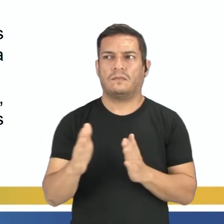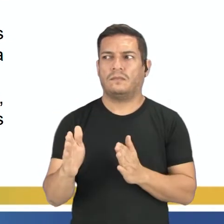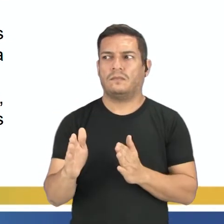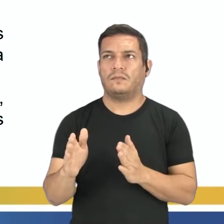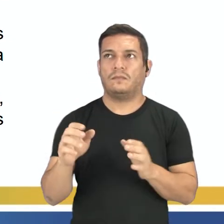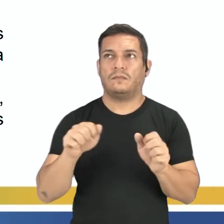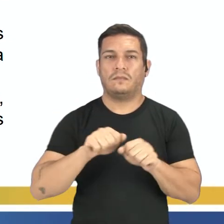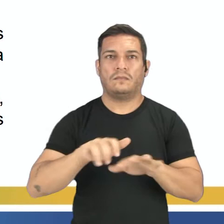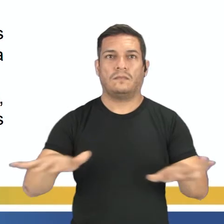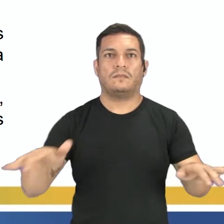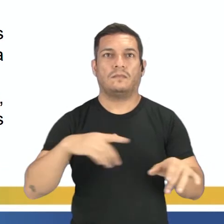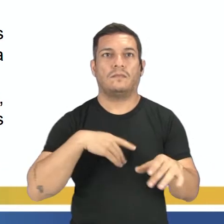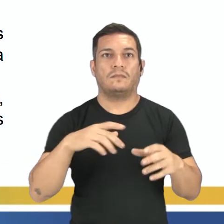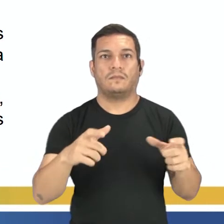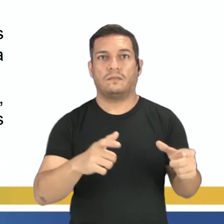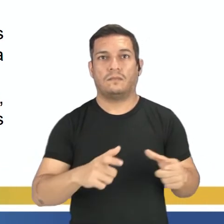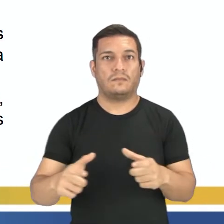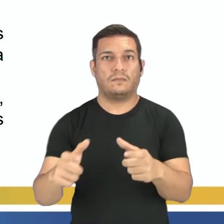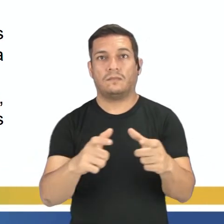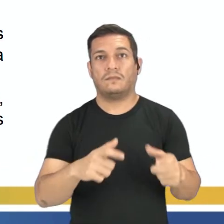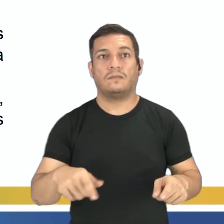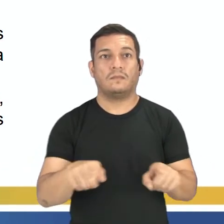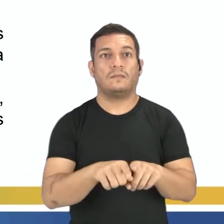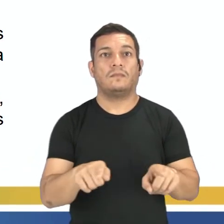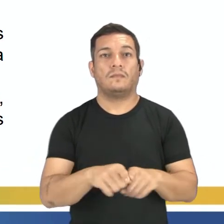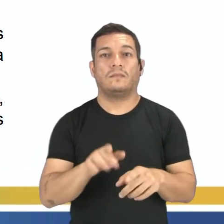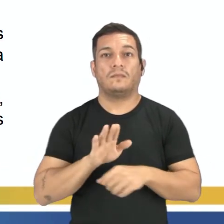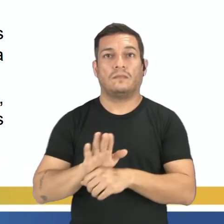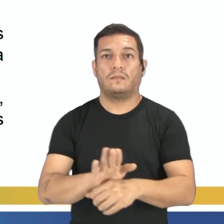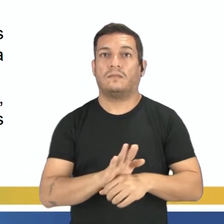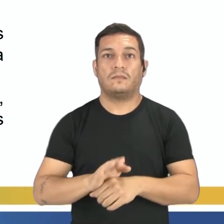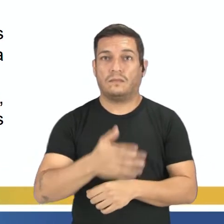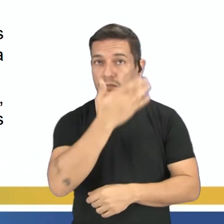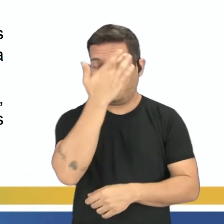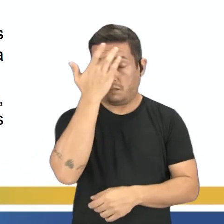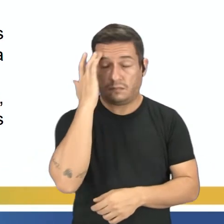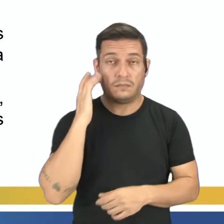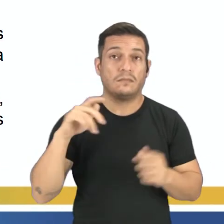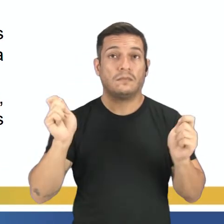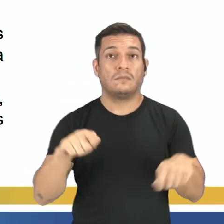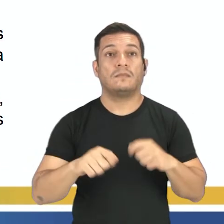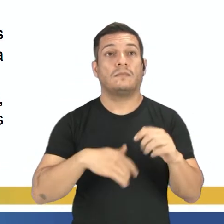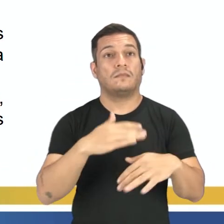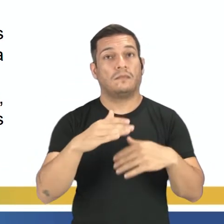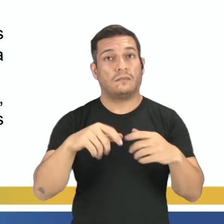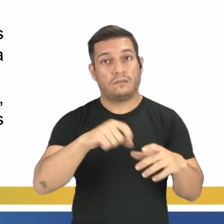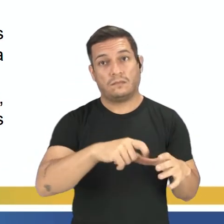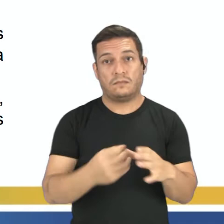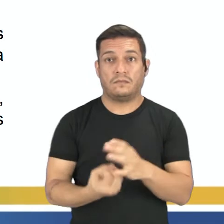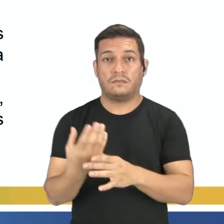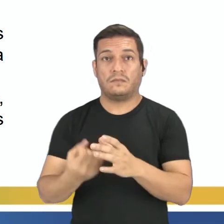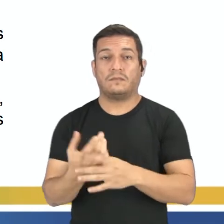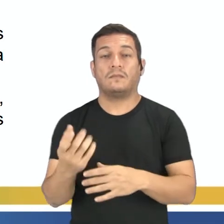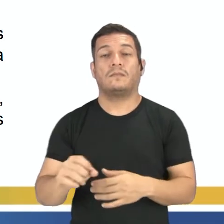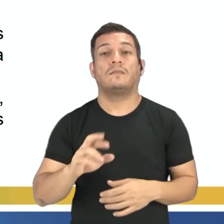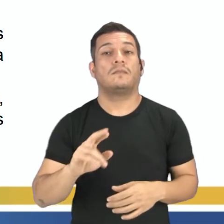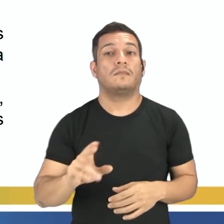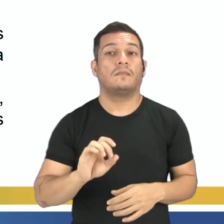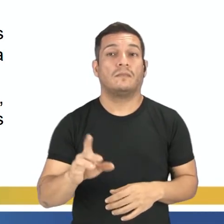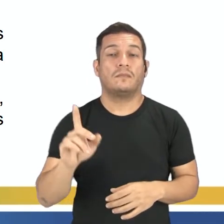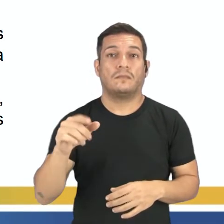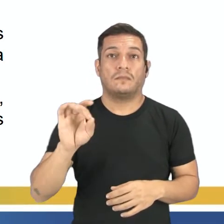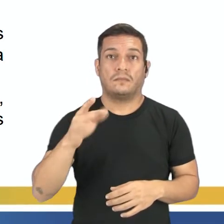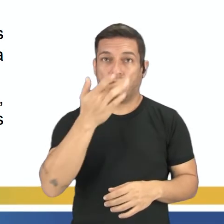de redistribuição das propriedades que só atende quem tem condições para produzir. Não só quem tem condições